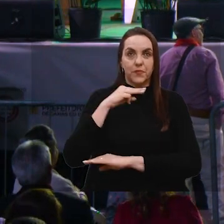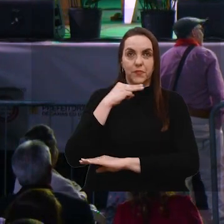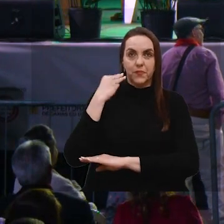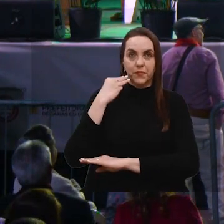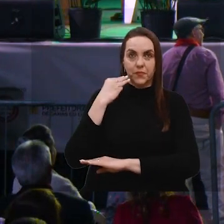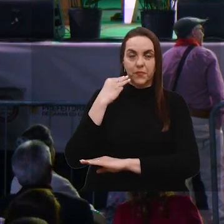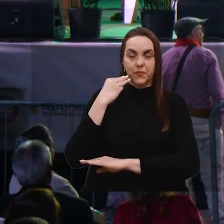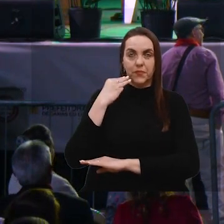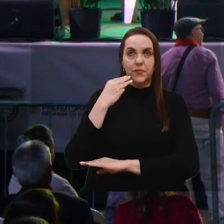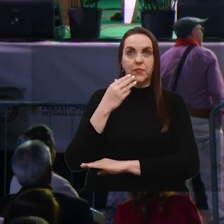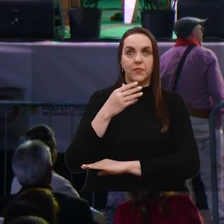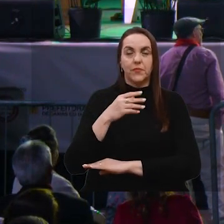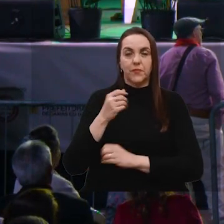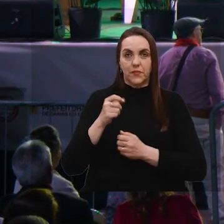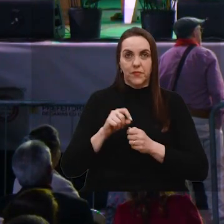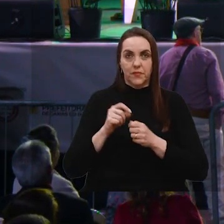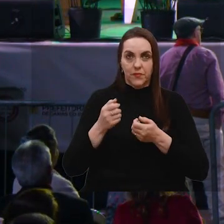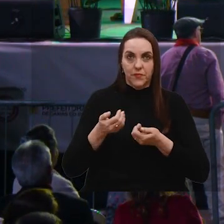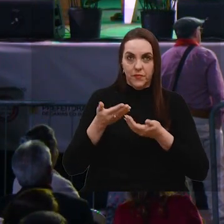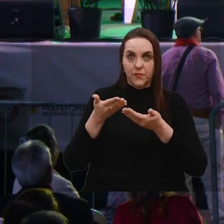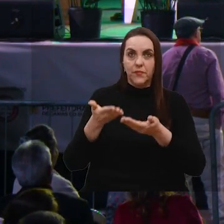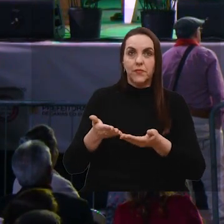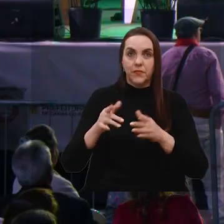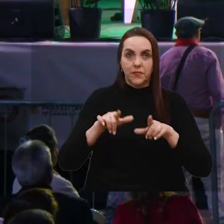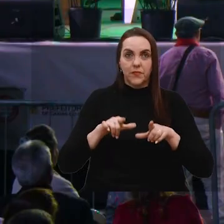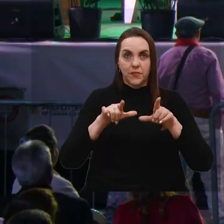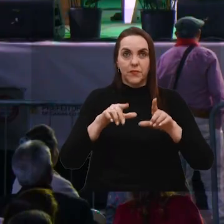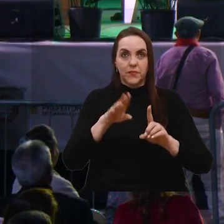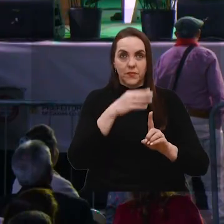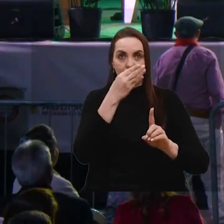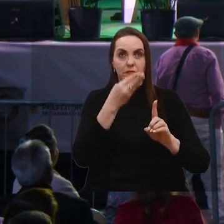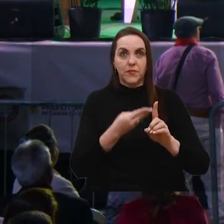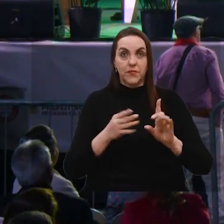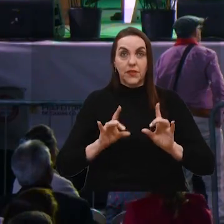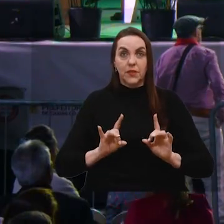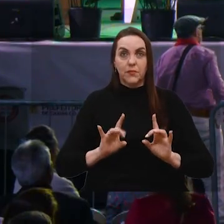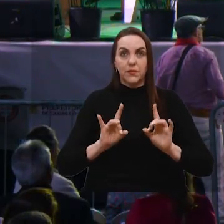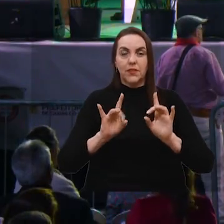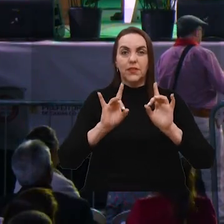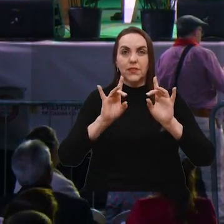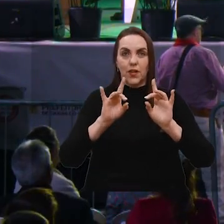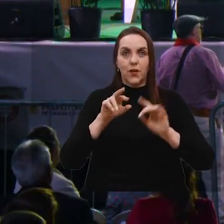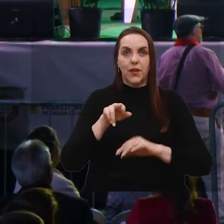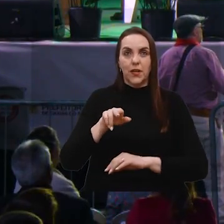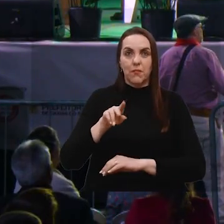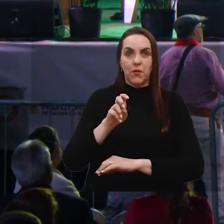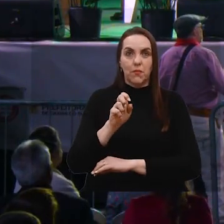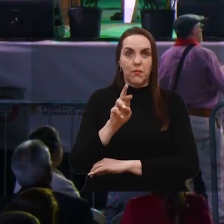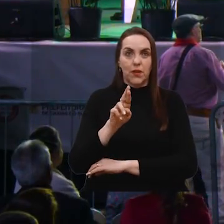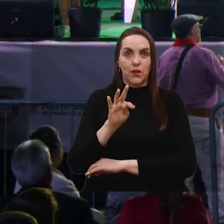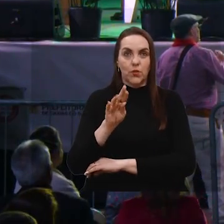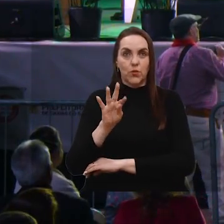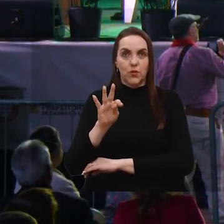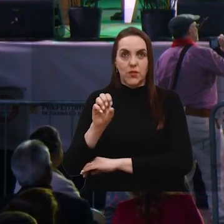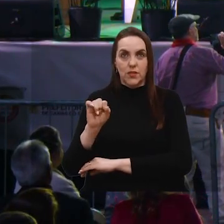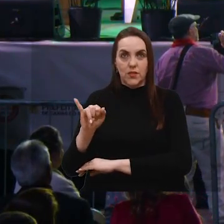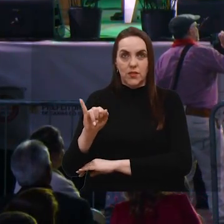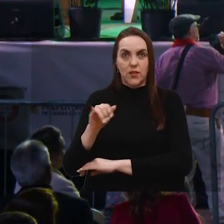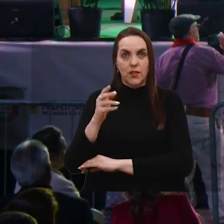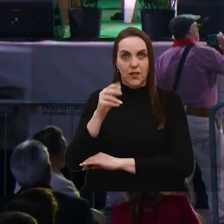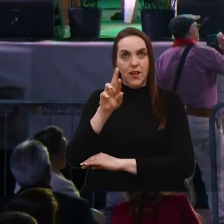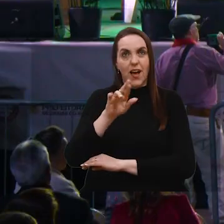Convido a vereadora Marisol Santos para fazer a entrega da comenda especial